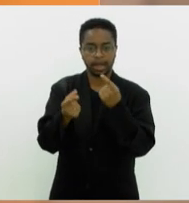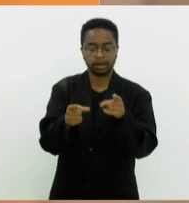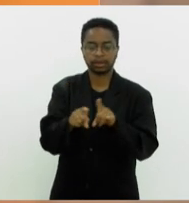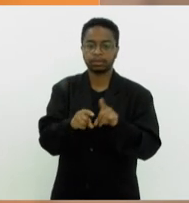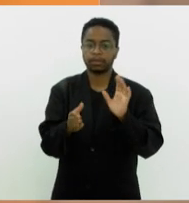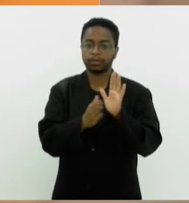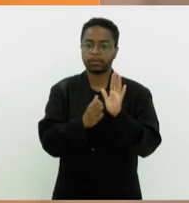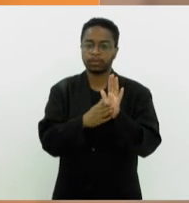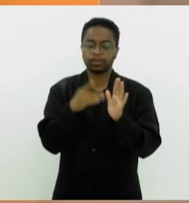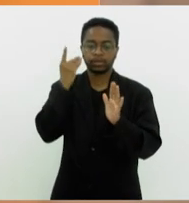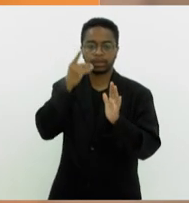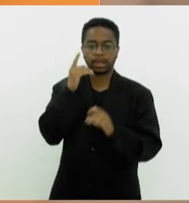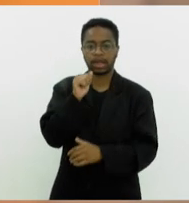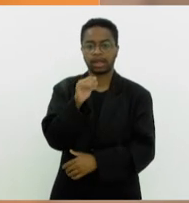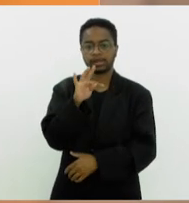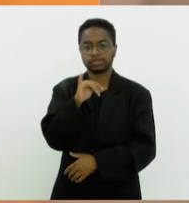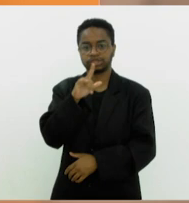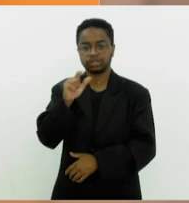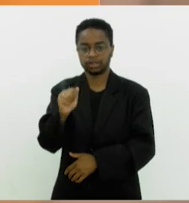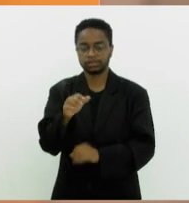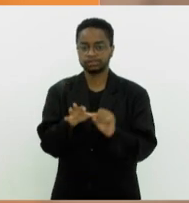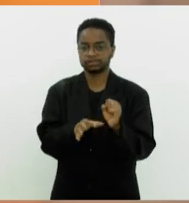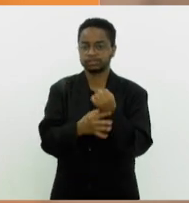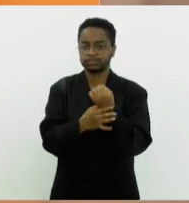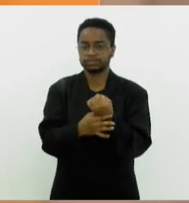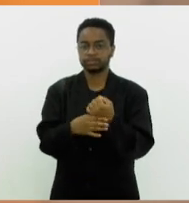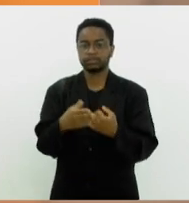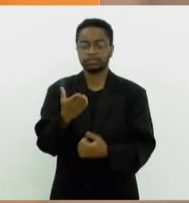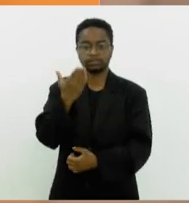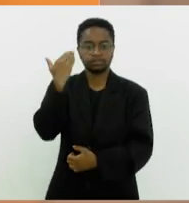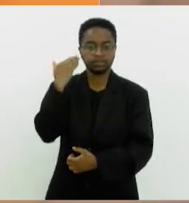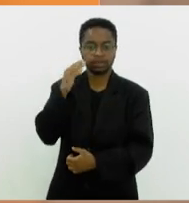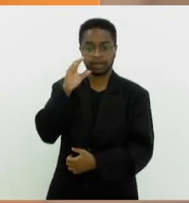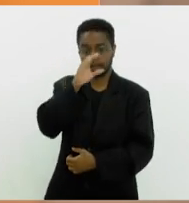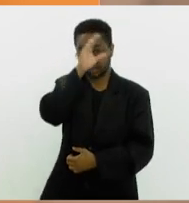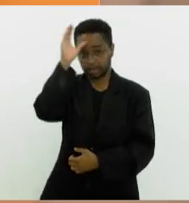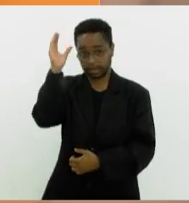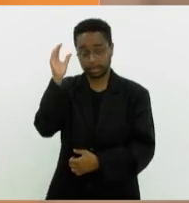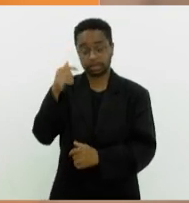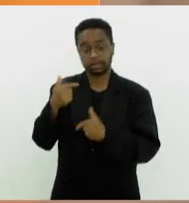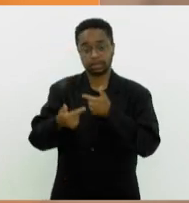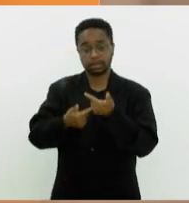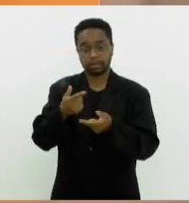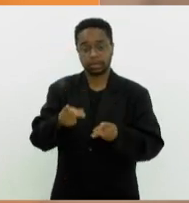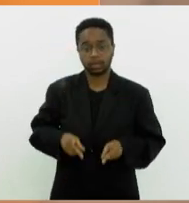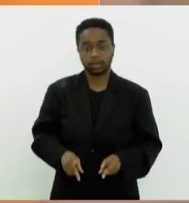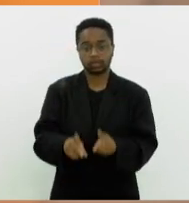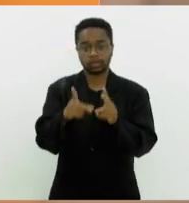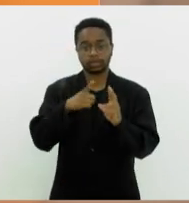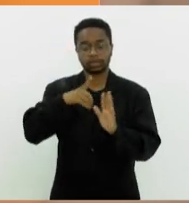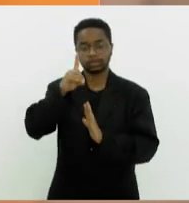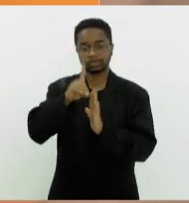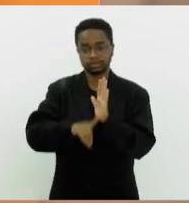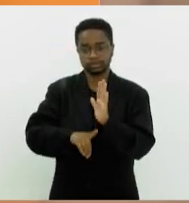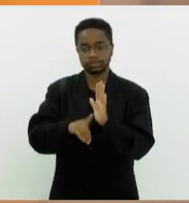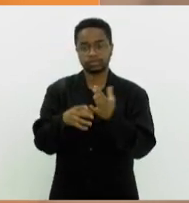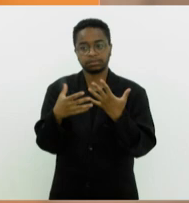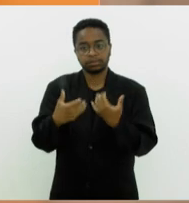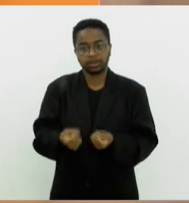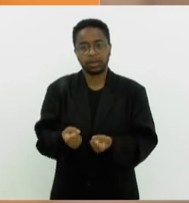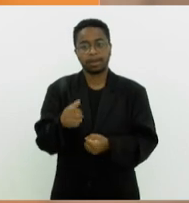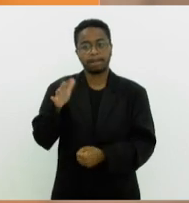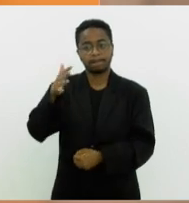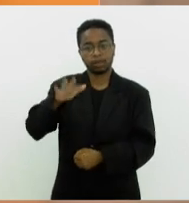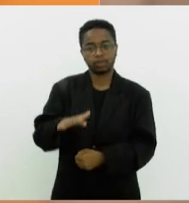proposta do deputado Átila Nunes, que garante aos antigos clientes de serviços contínuos o direito de aderir às promoções